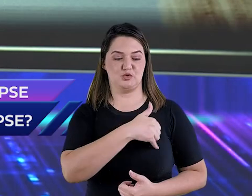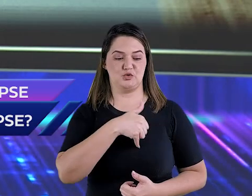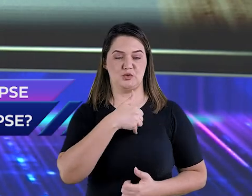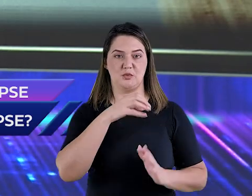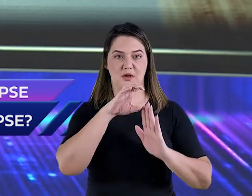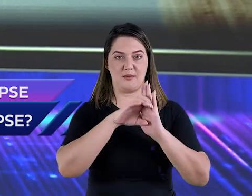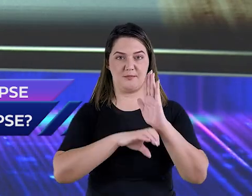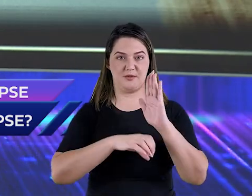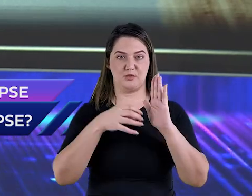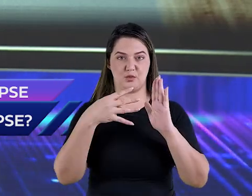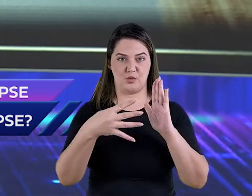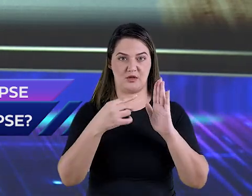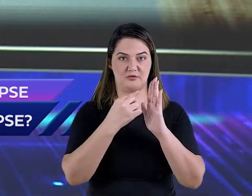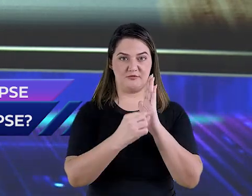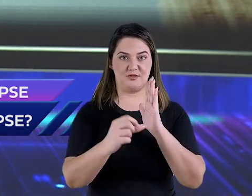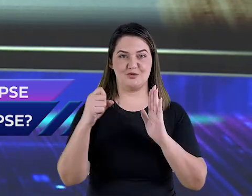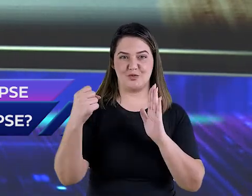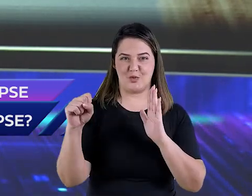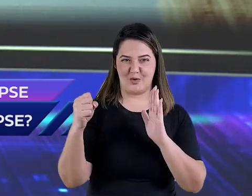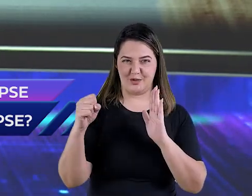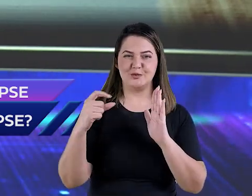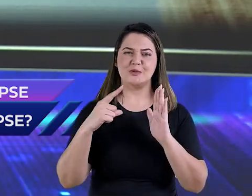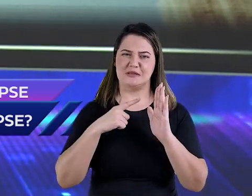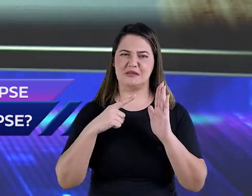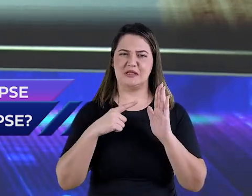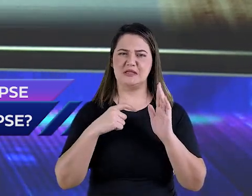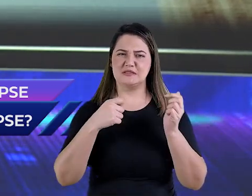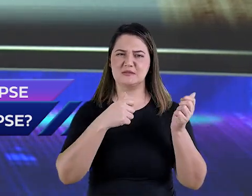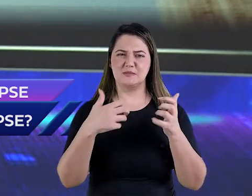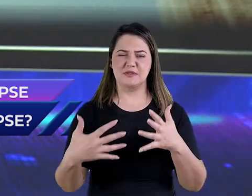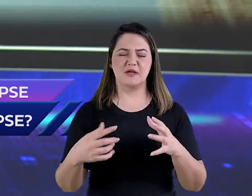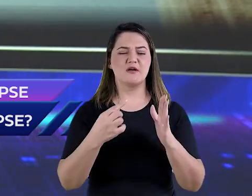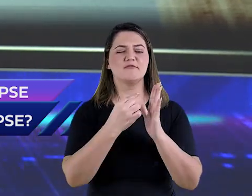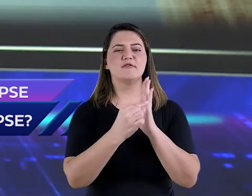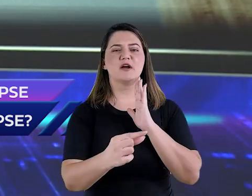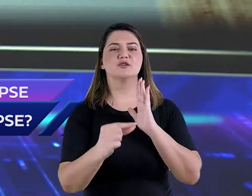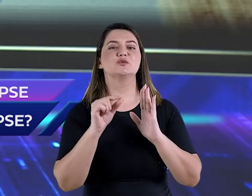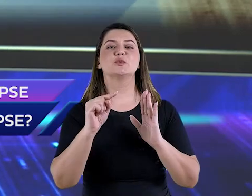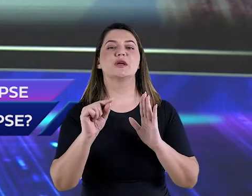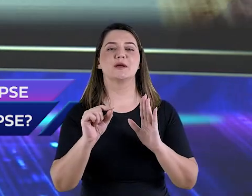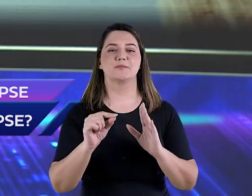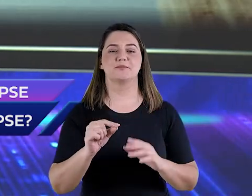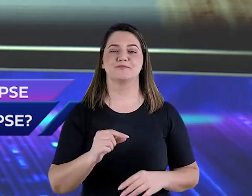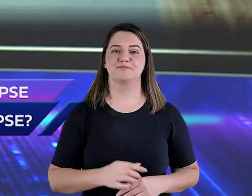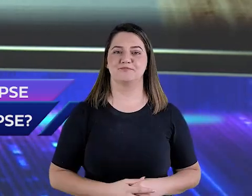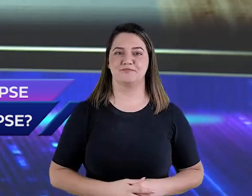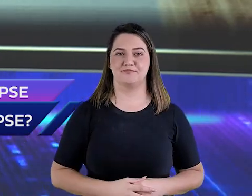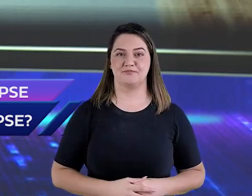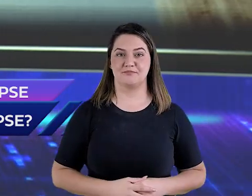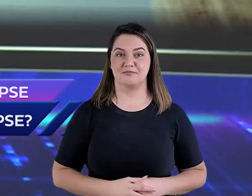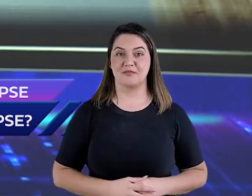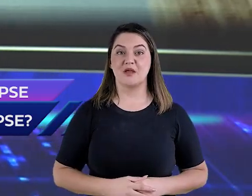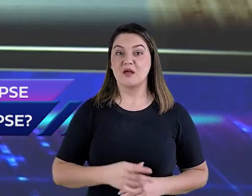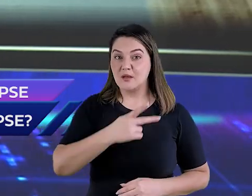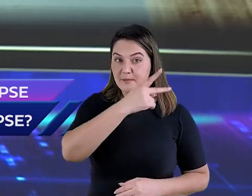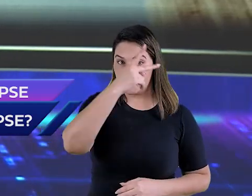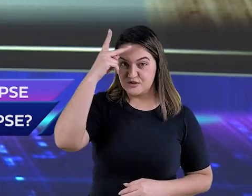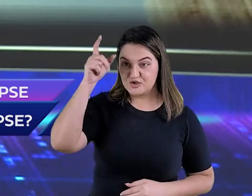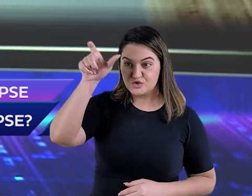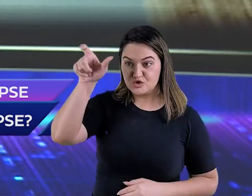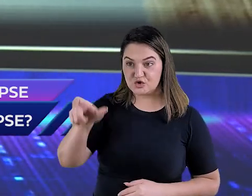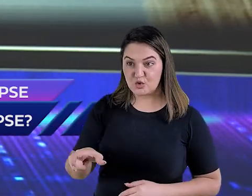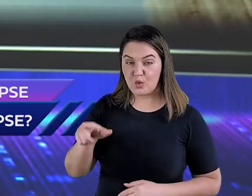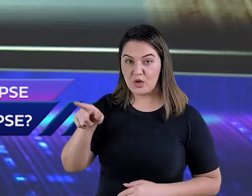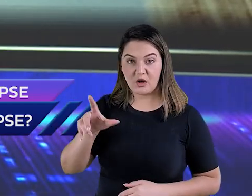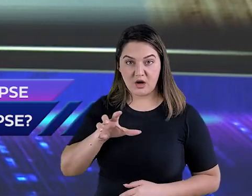versículo 8. Até em casa nós cantamos uma musiquinha deste verso, porque diz assim: aquele que não